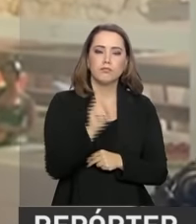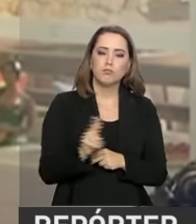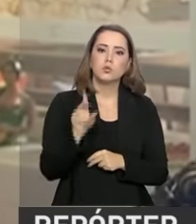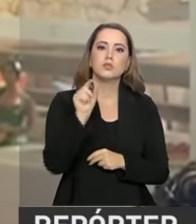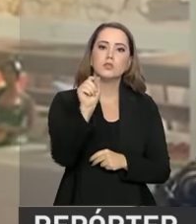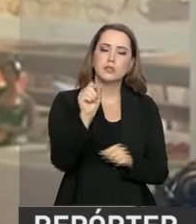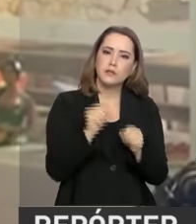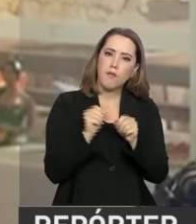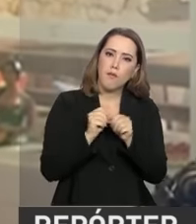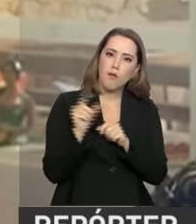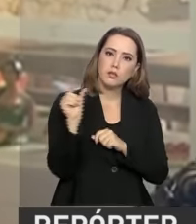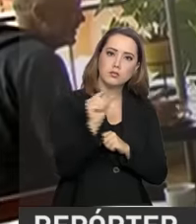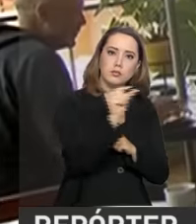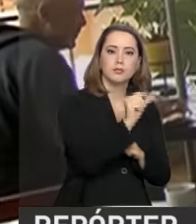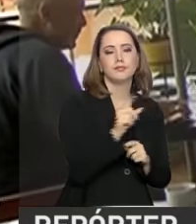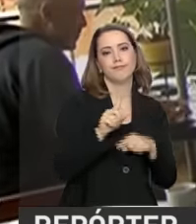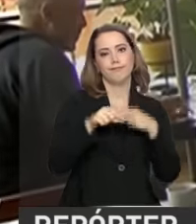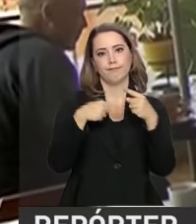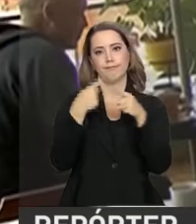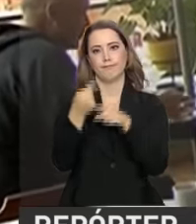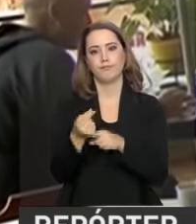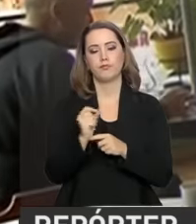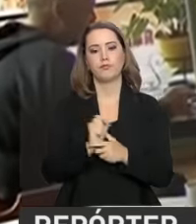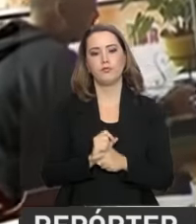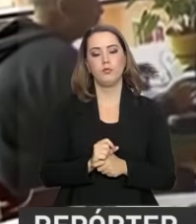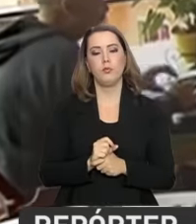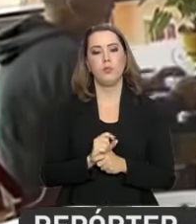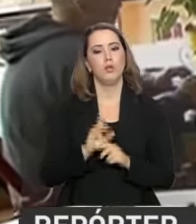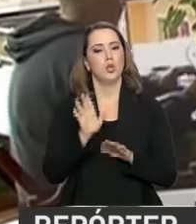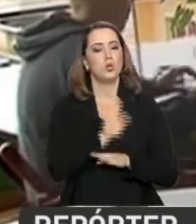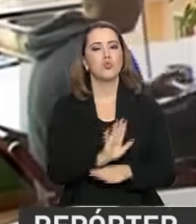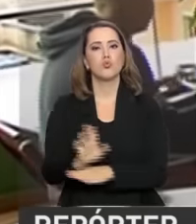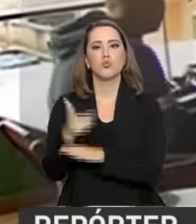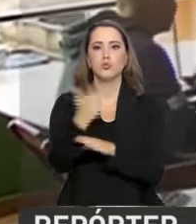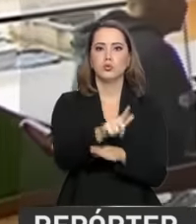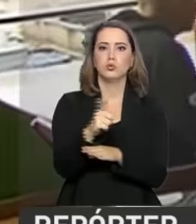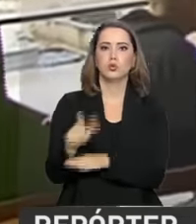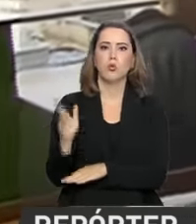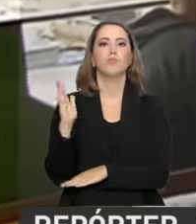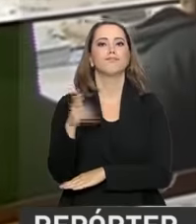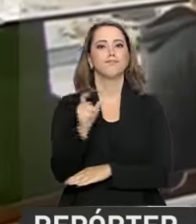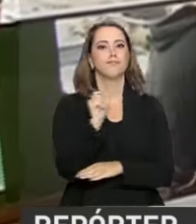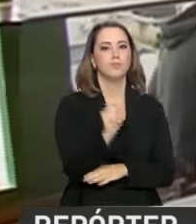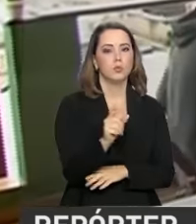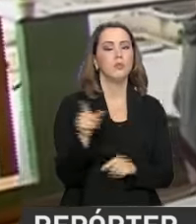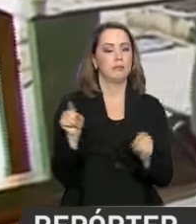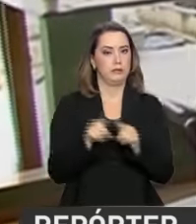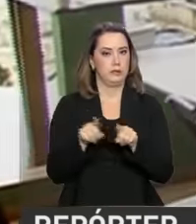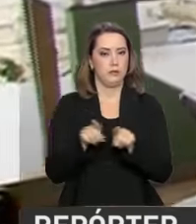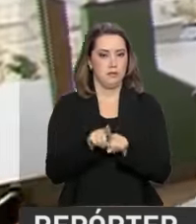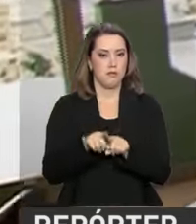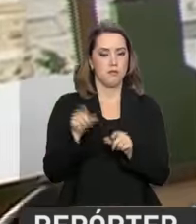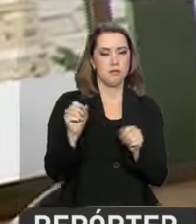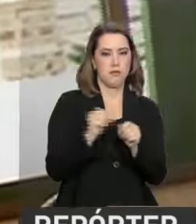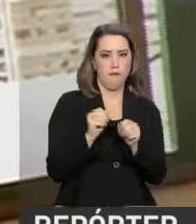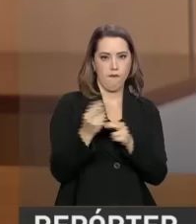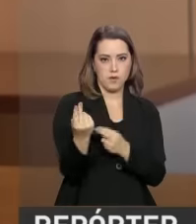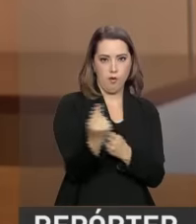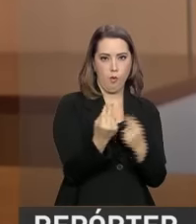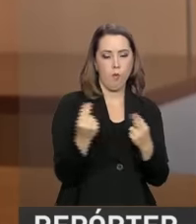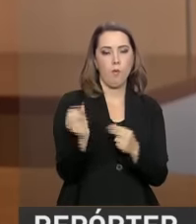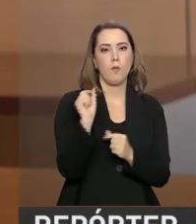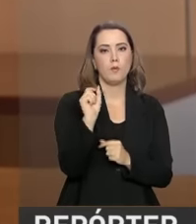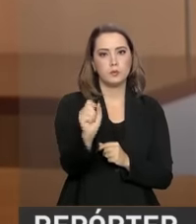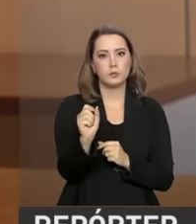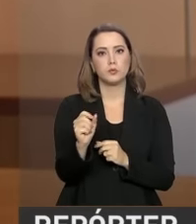é impagável para ajudar outros Empreendimentos do setor turístico a adotar práticas mais sustentáveis